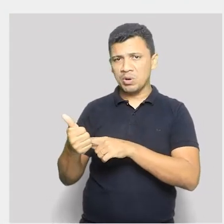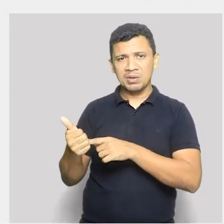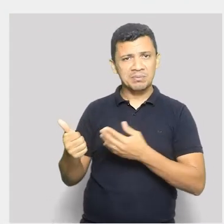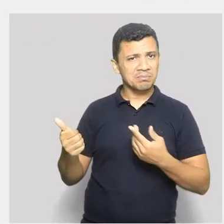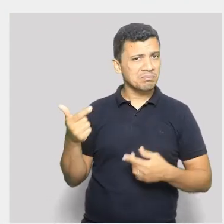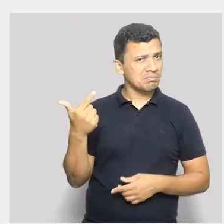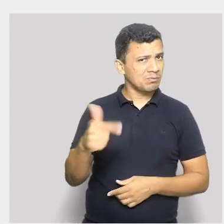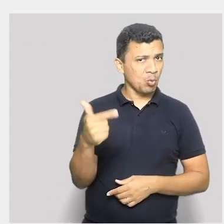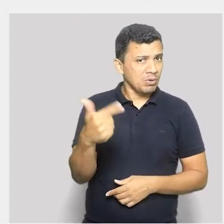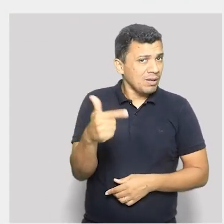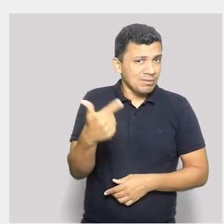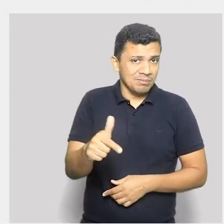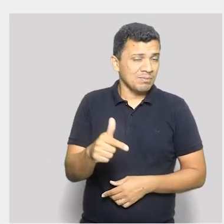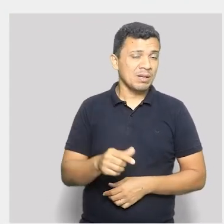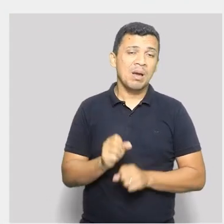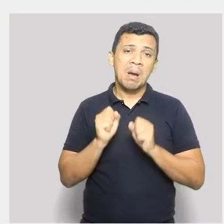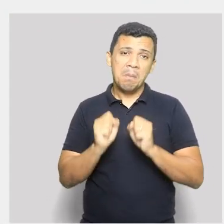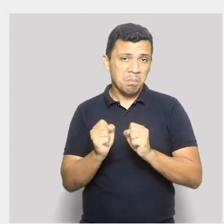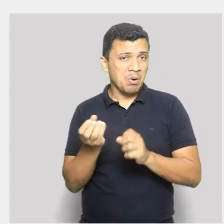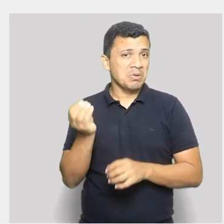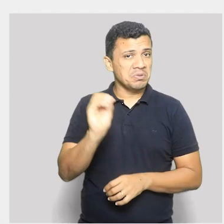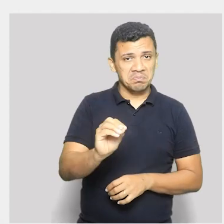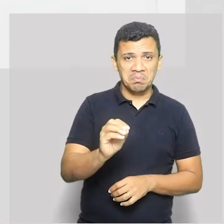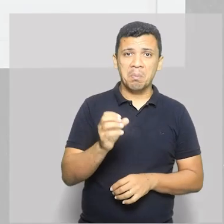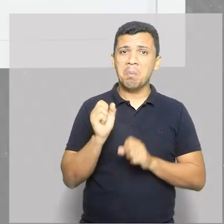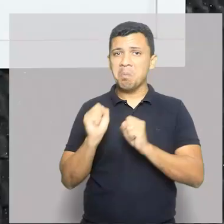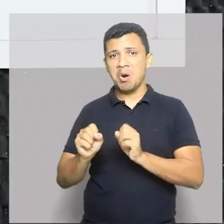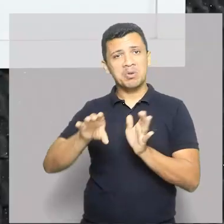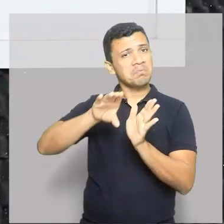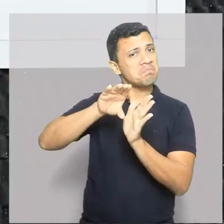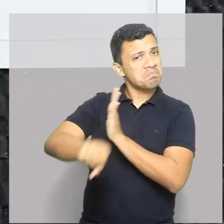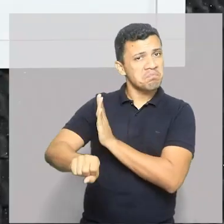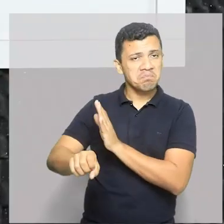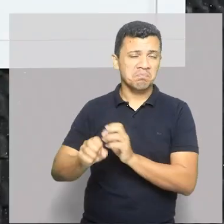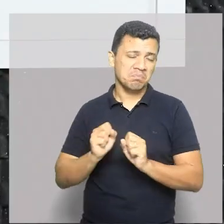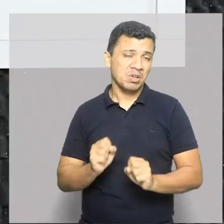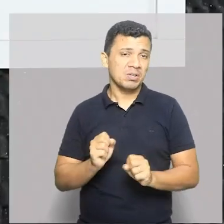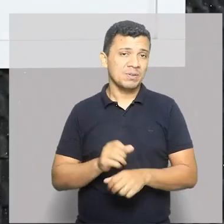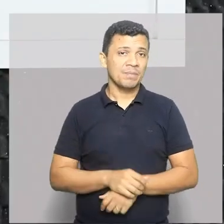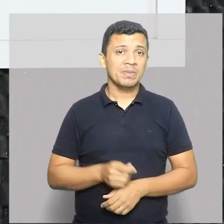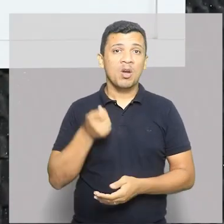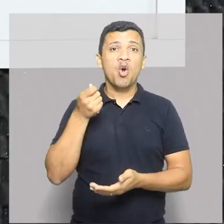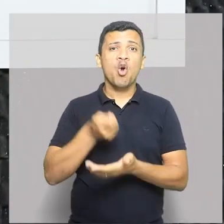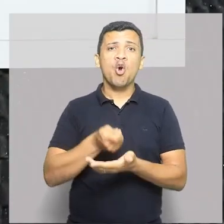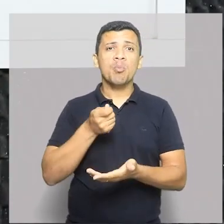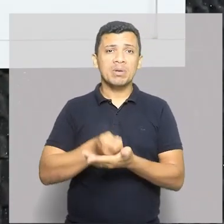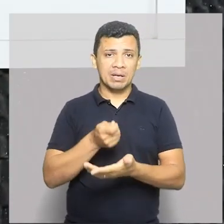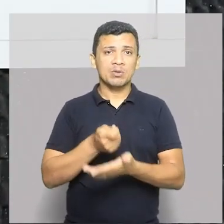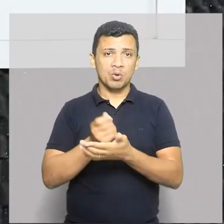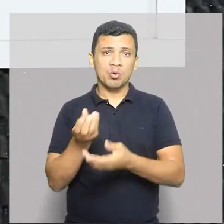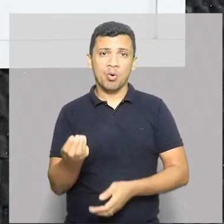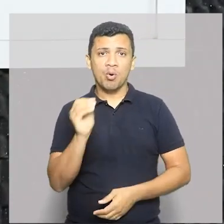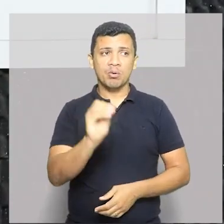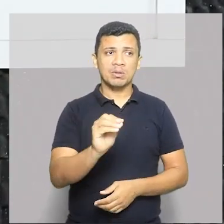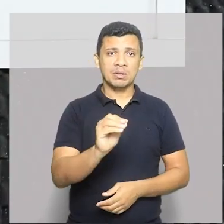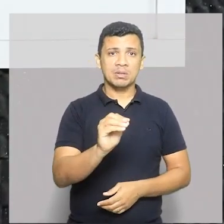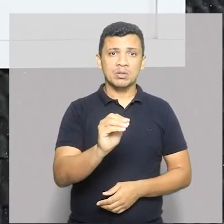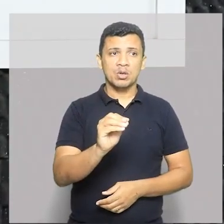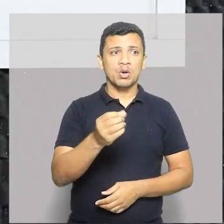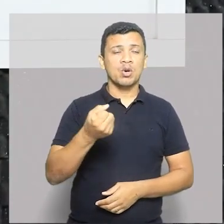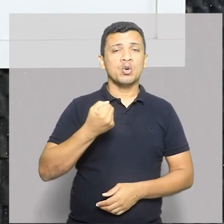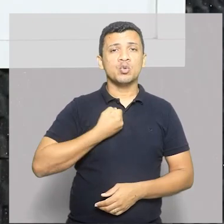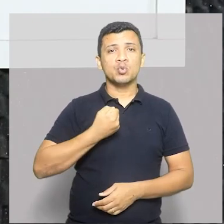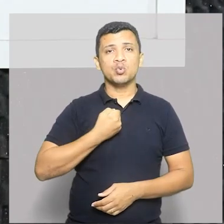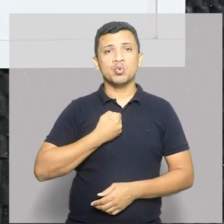ou não aparecer, tá, pessoal? Ele pode ou não aparecer. É obrigatório aparecer quando o número na frente da base 10 não for 1.